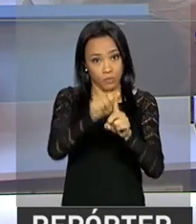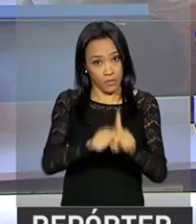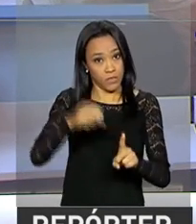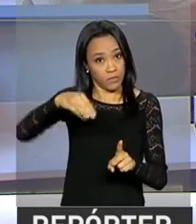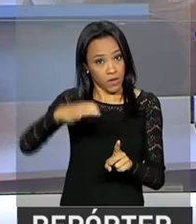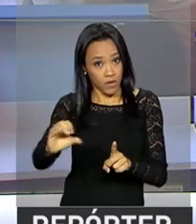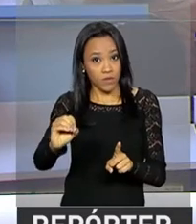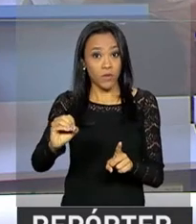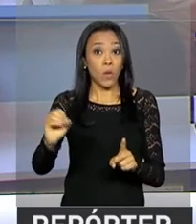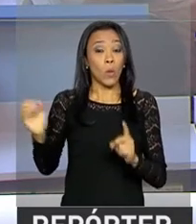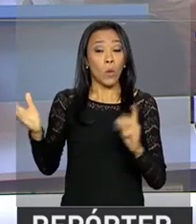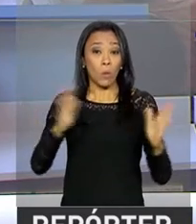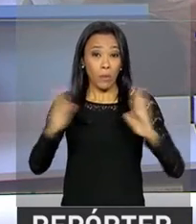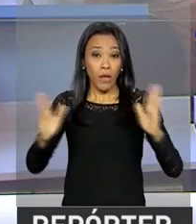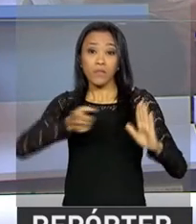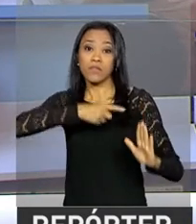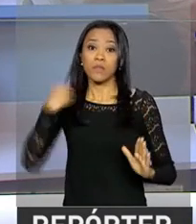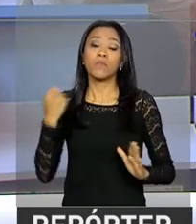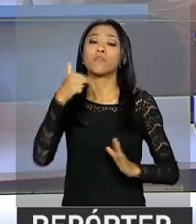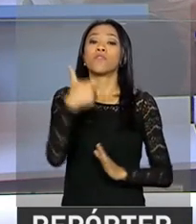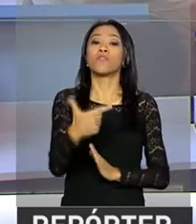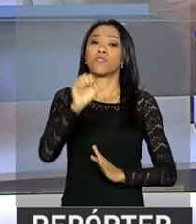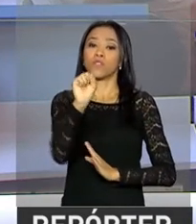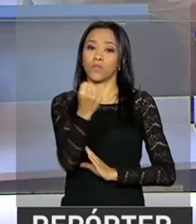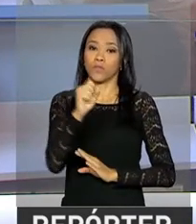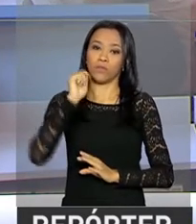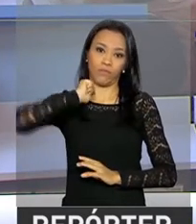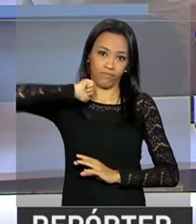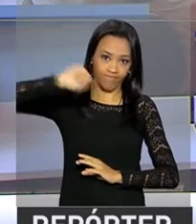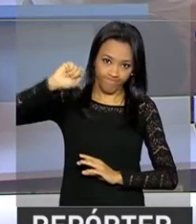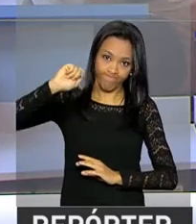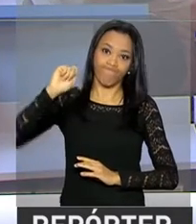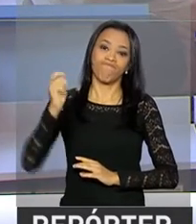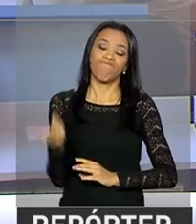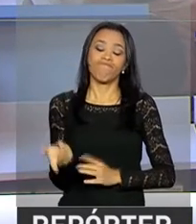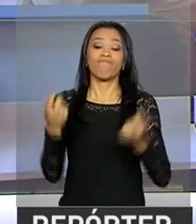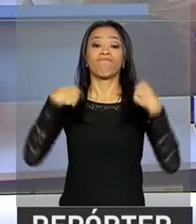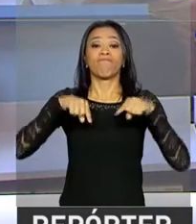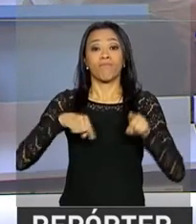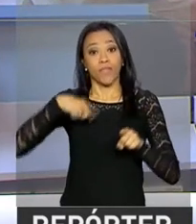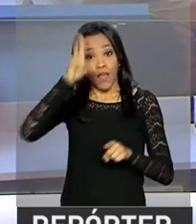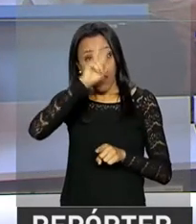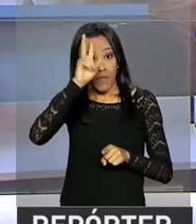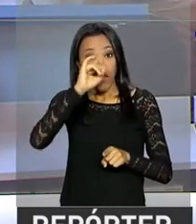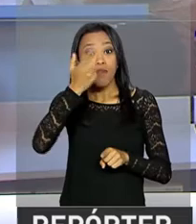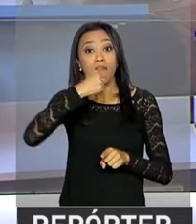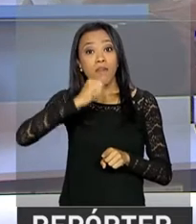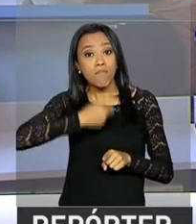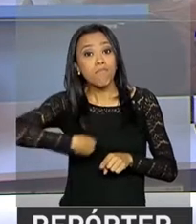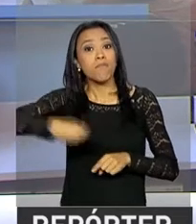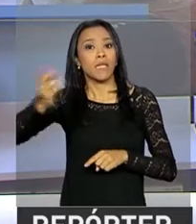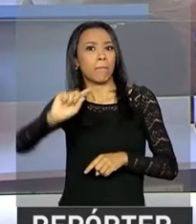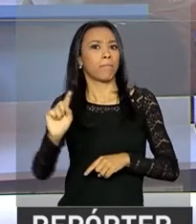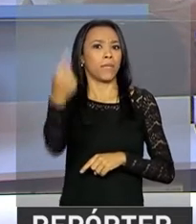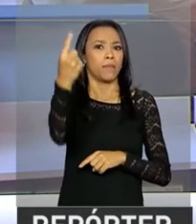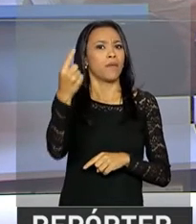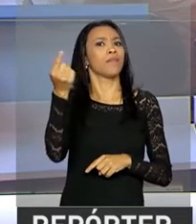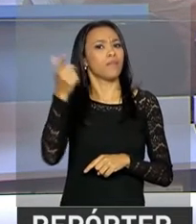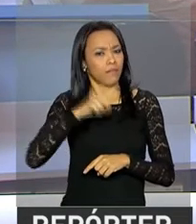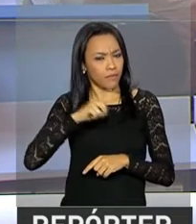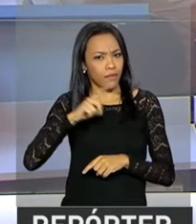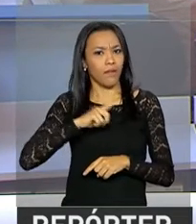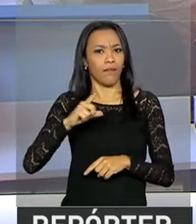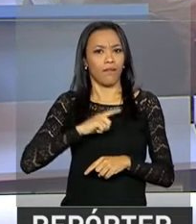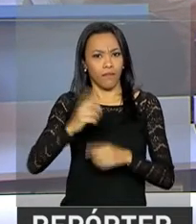o prazo termina no dia 28 de abril é bom lembrar que quem vier primeiro tem chances de receber